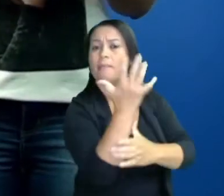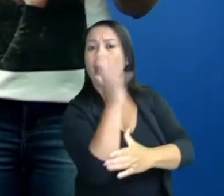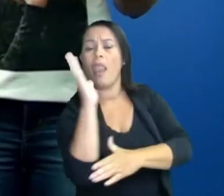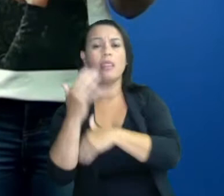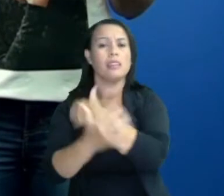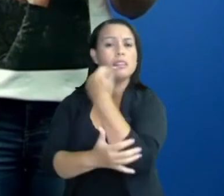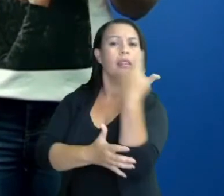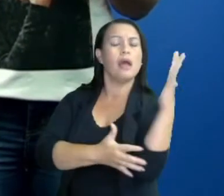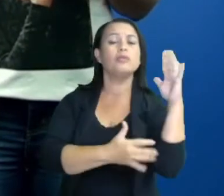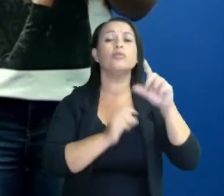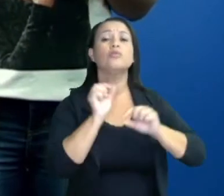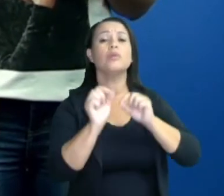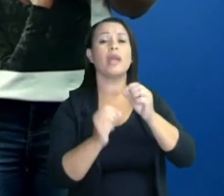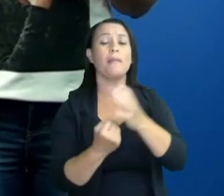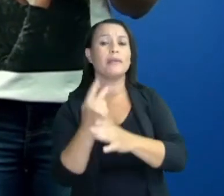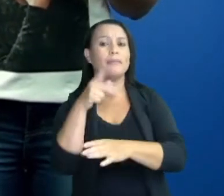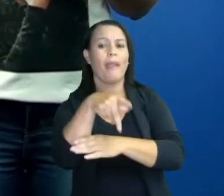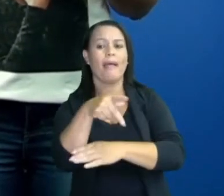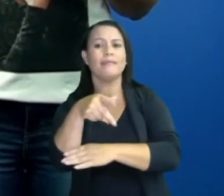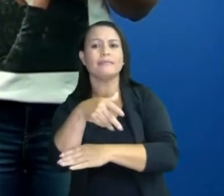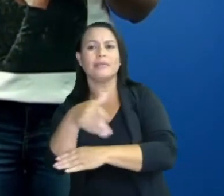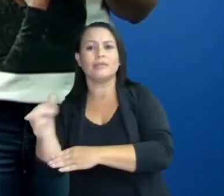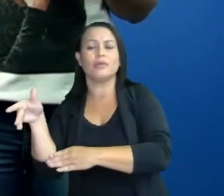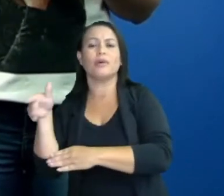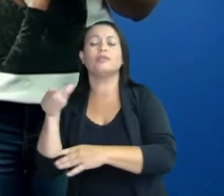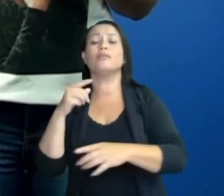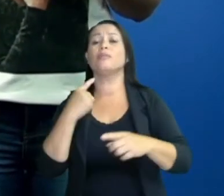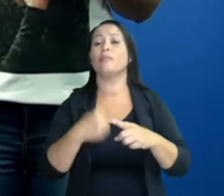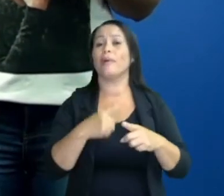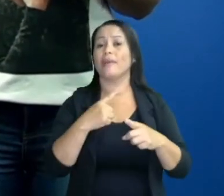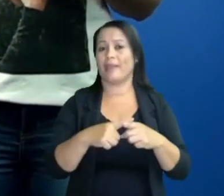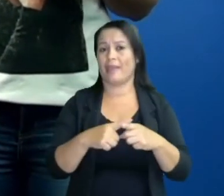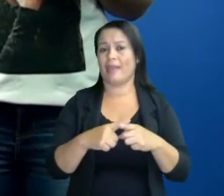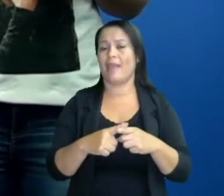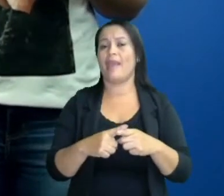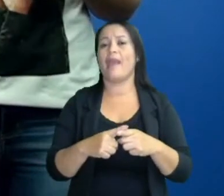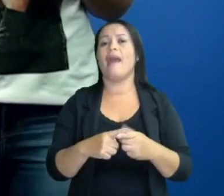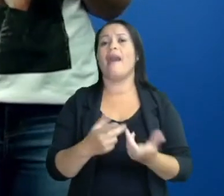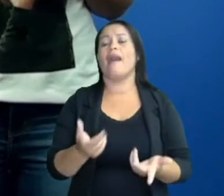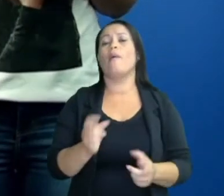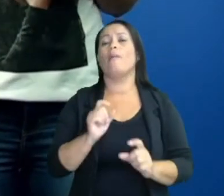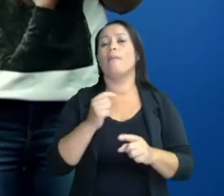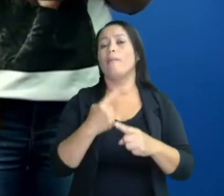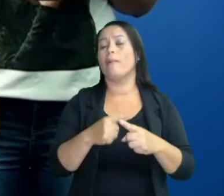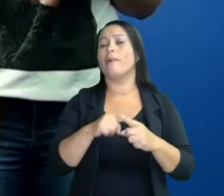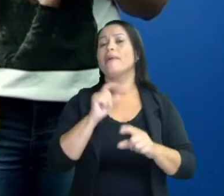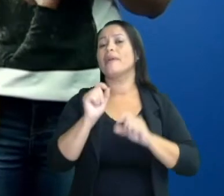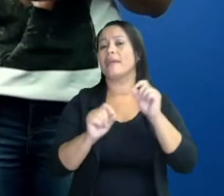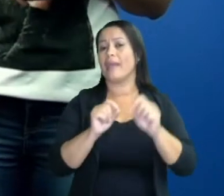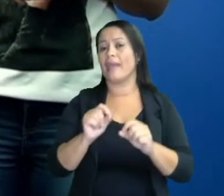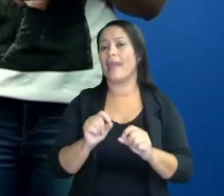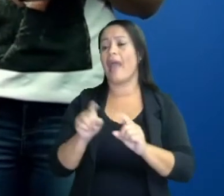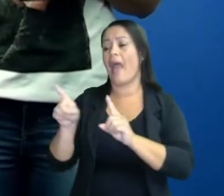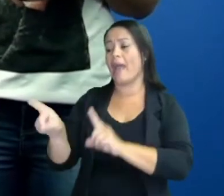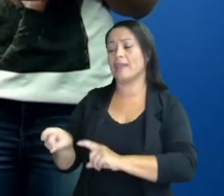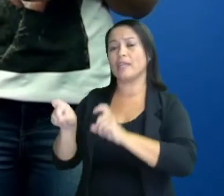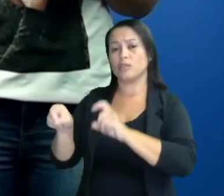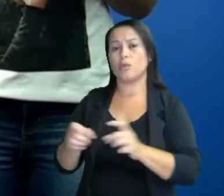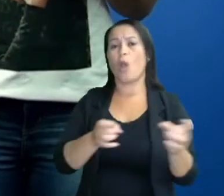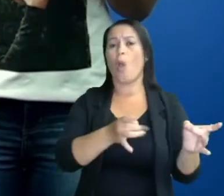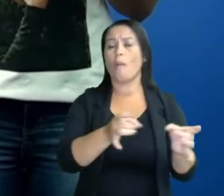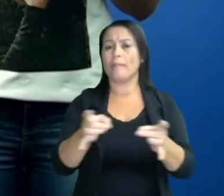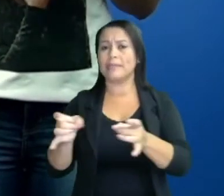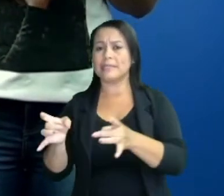porque senão ela o que é agricultura família porque a agricultura comercial ela Visa o abastecimento do Comércio